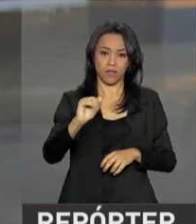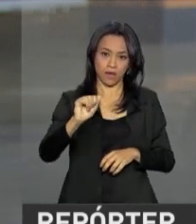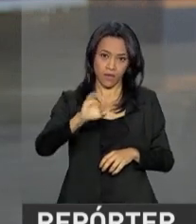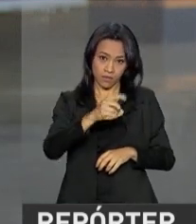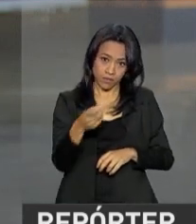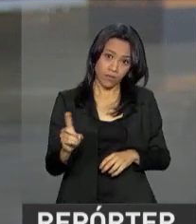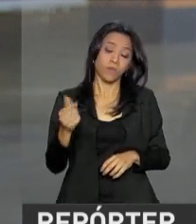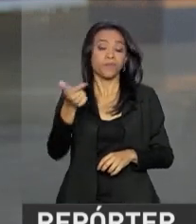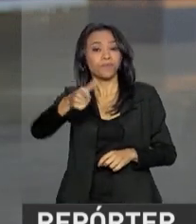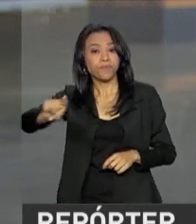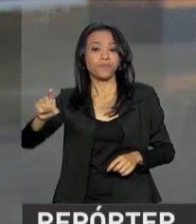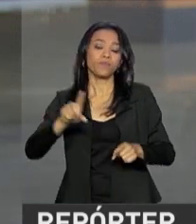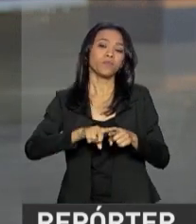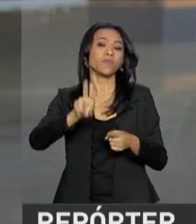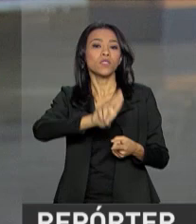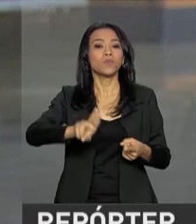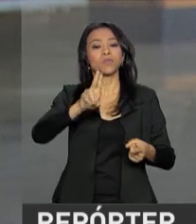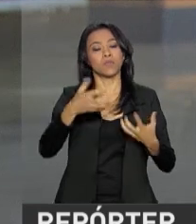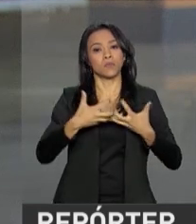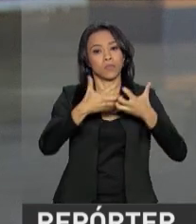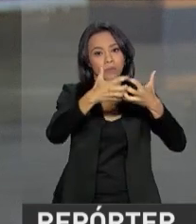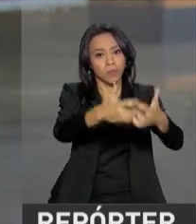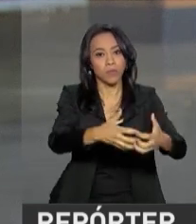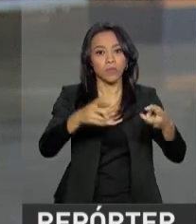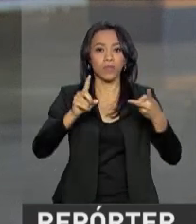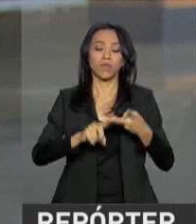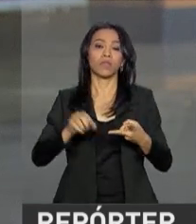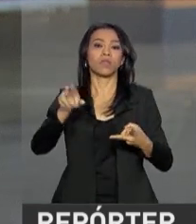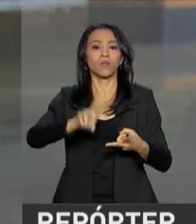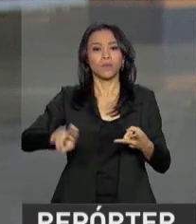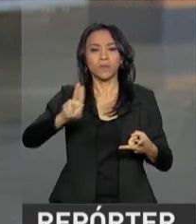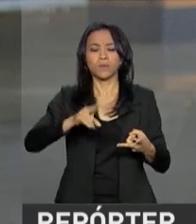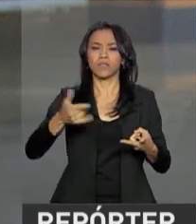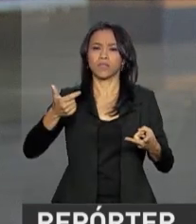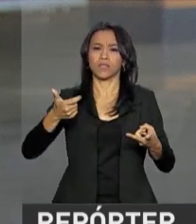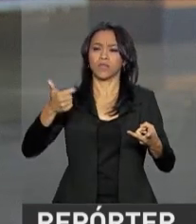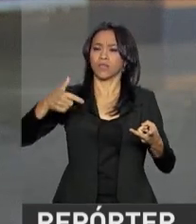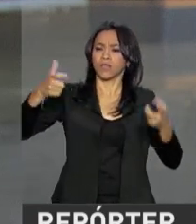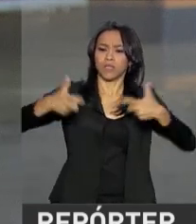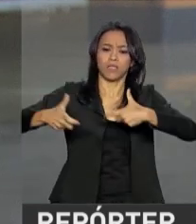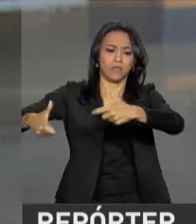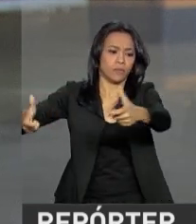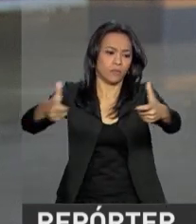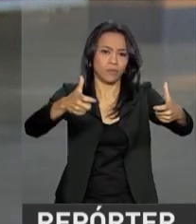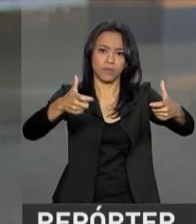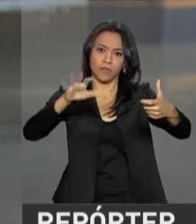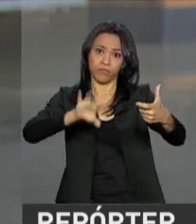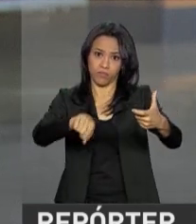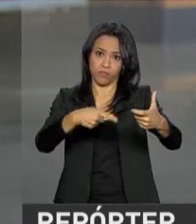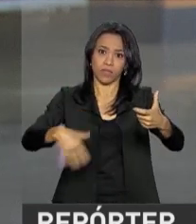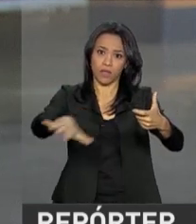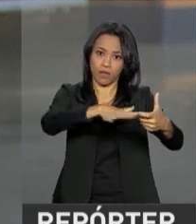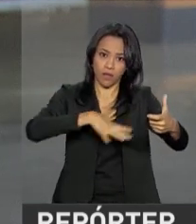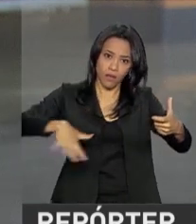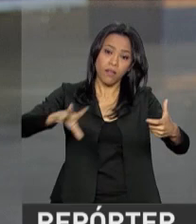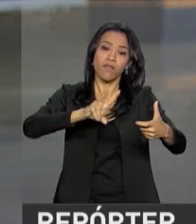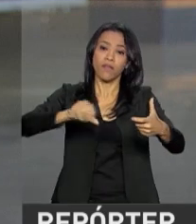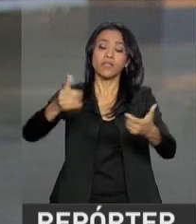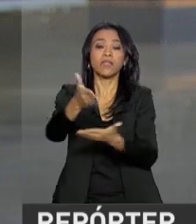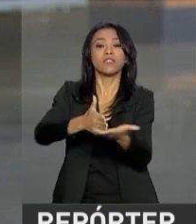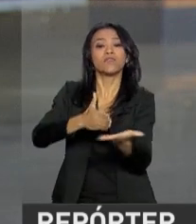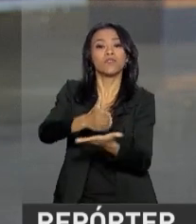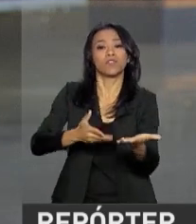do transporte do embarque e da presença de instalações industriais em seu território também vão receber uma parcela desses